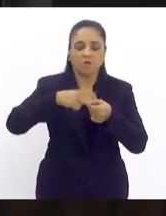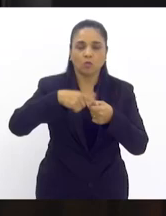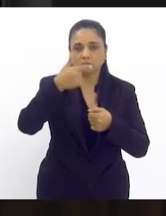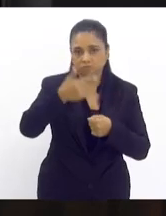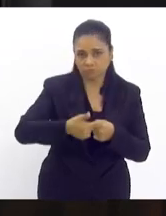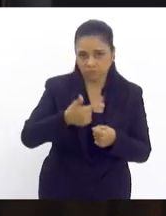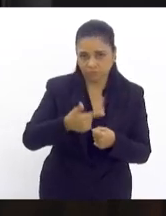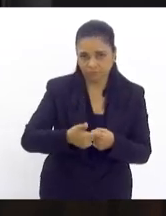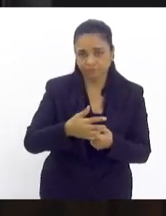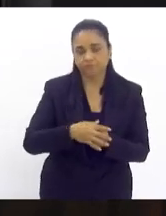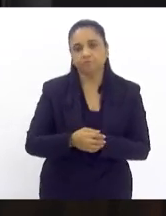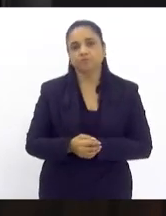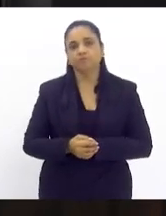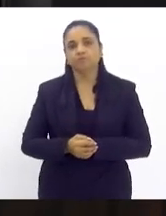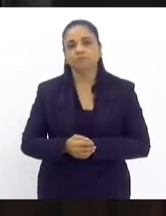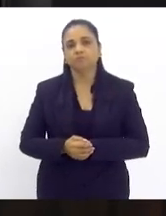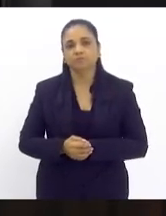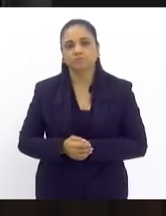segunda.